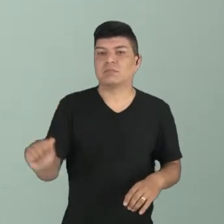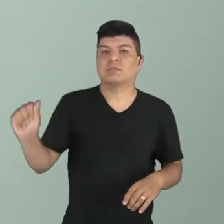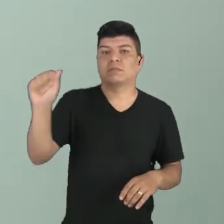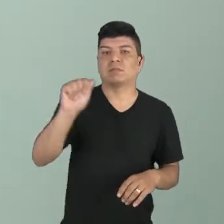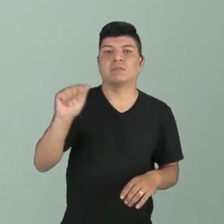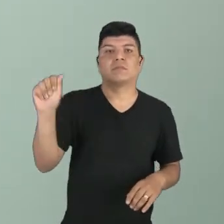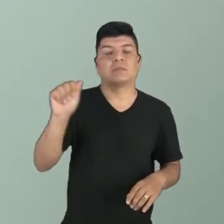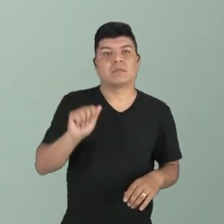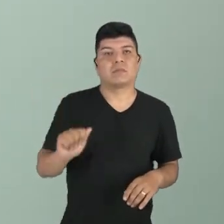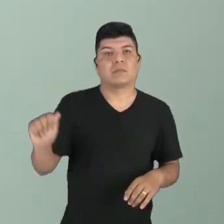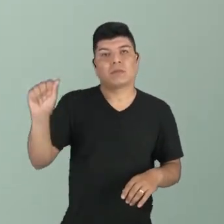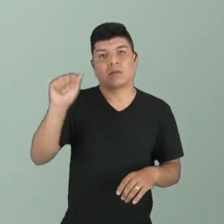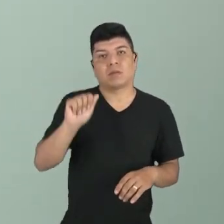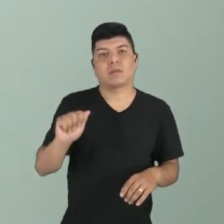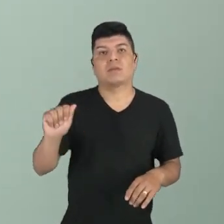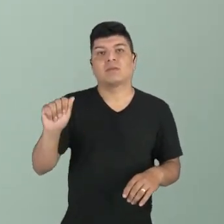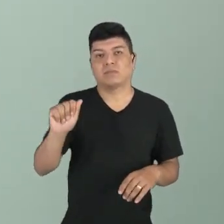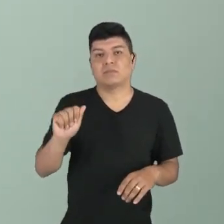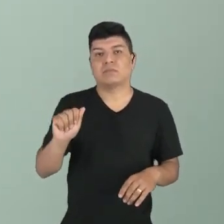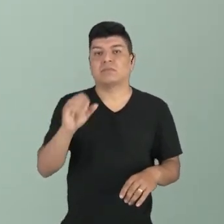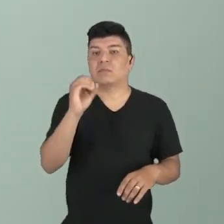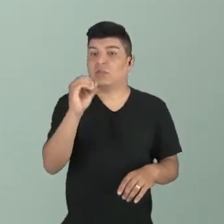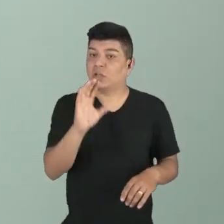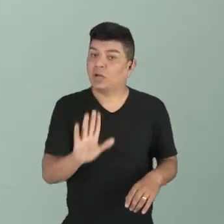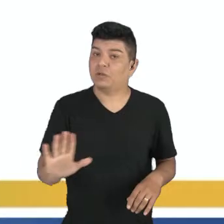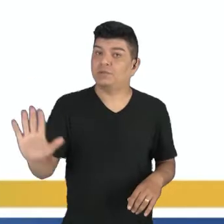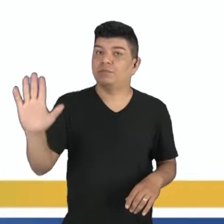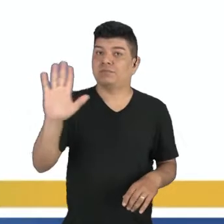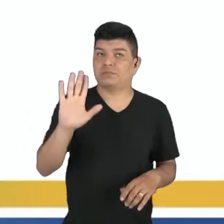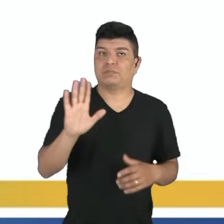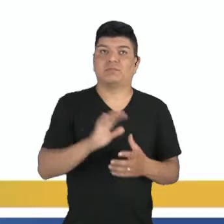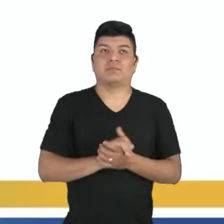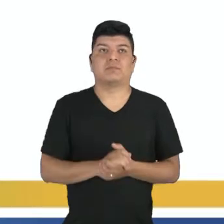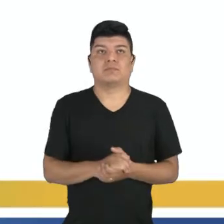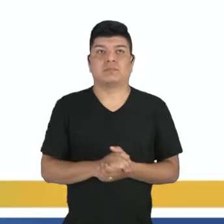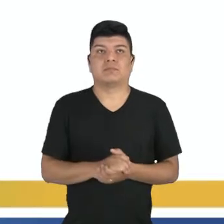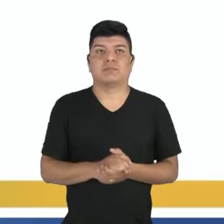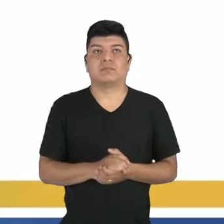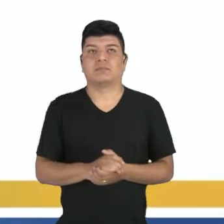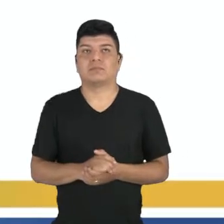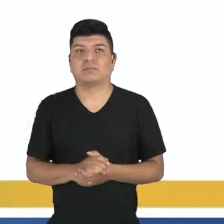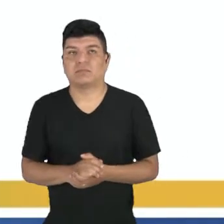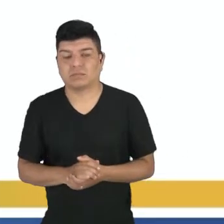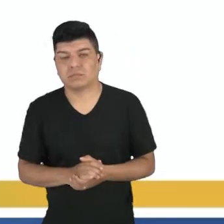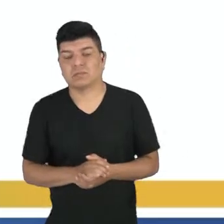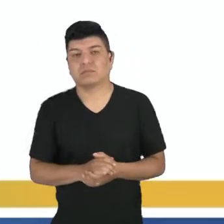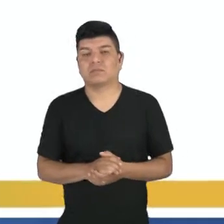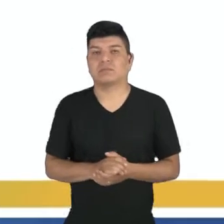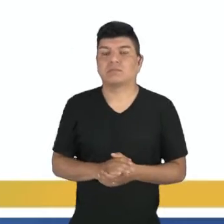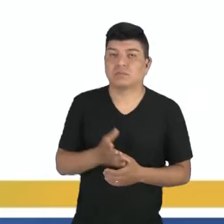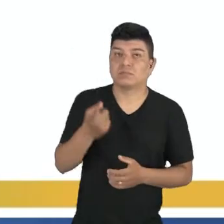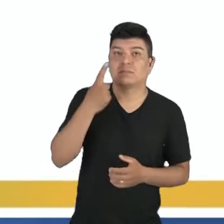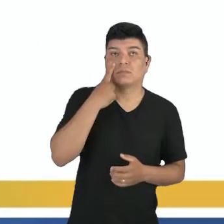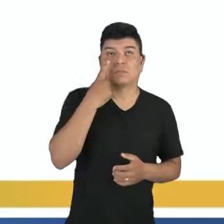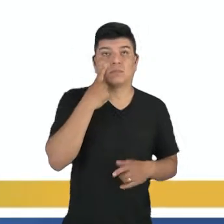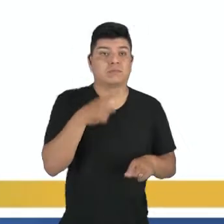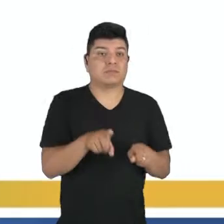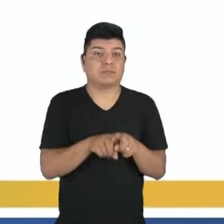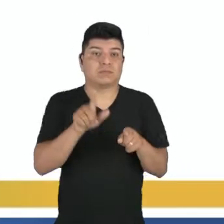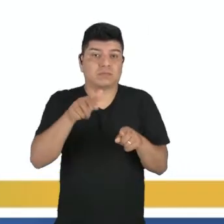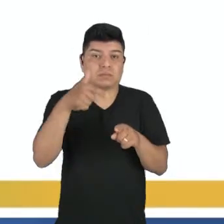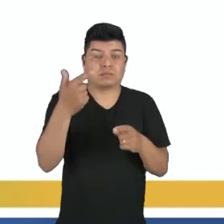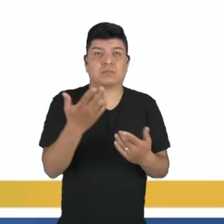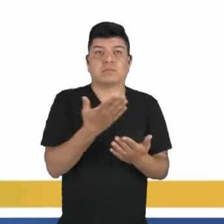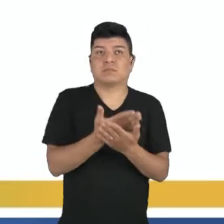Oceania a grandeza de cada um bom vamos lá então comigo olha só só para reportar o quê gente já viu também